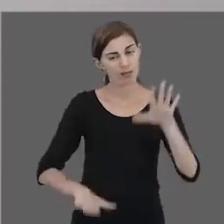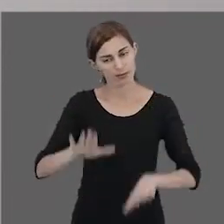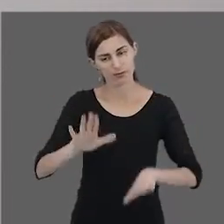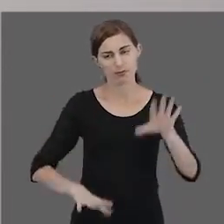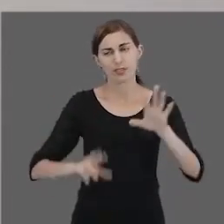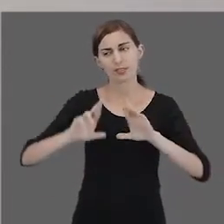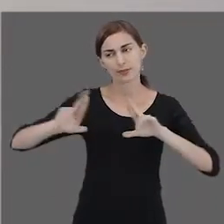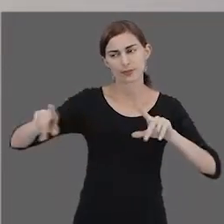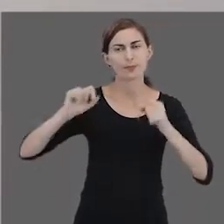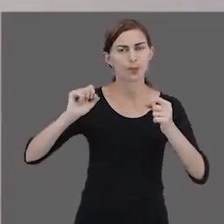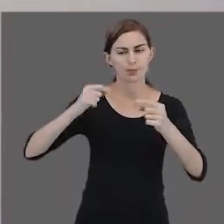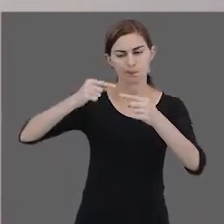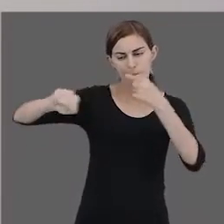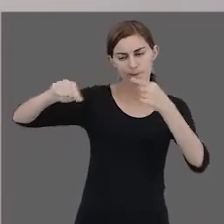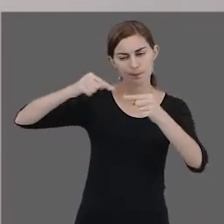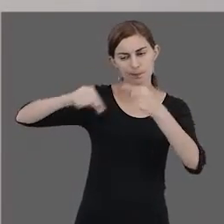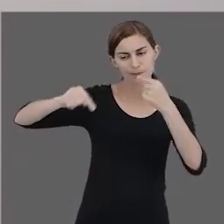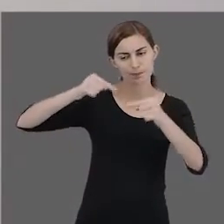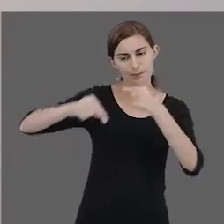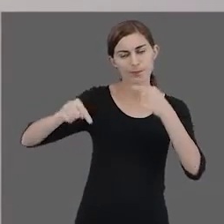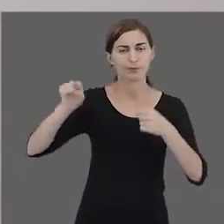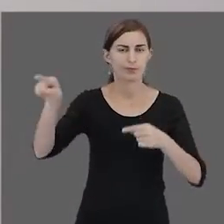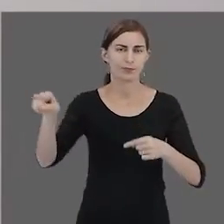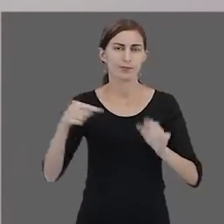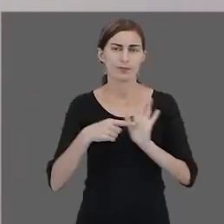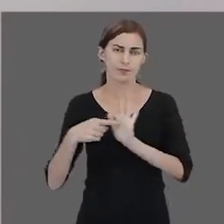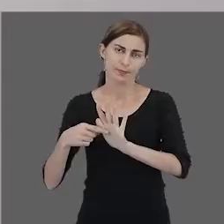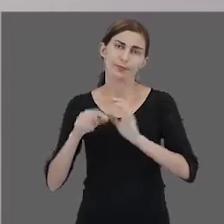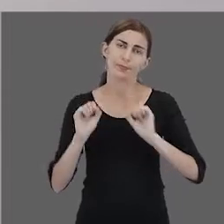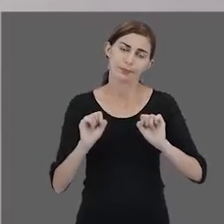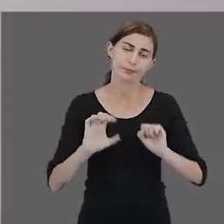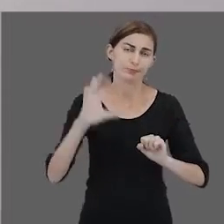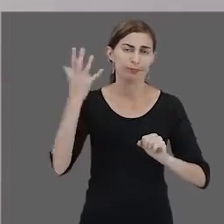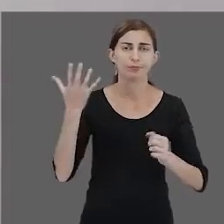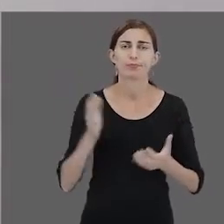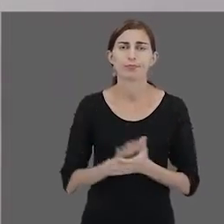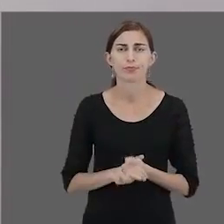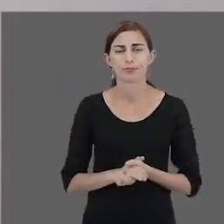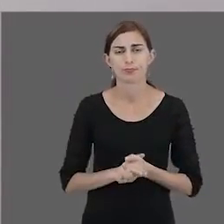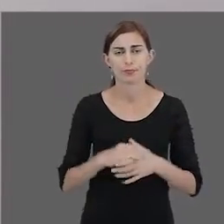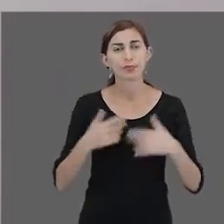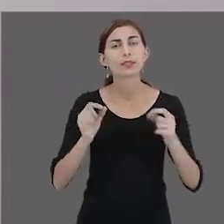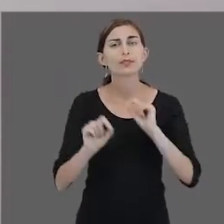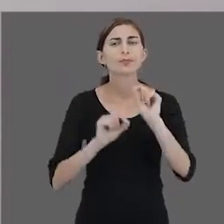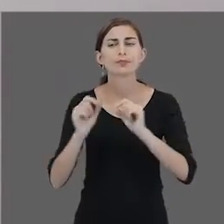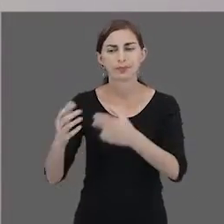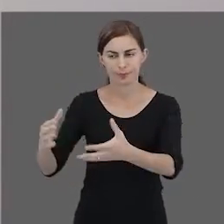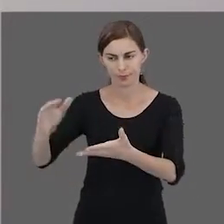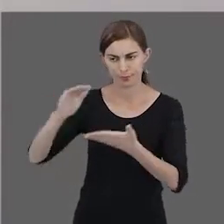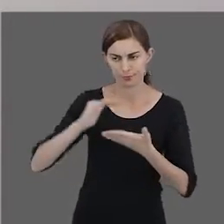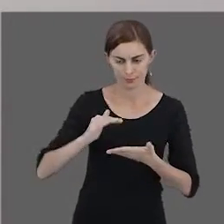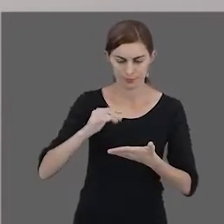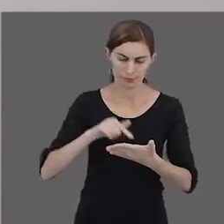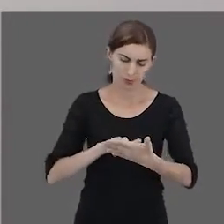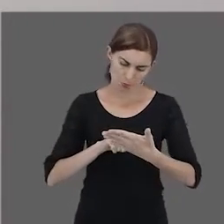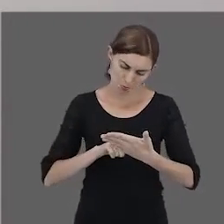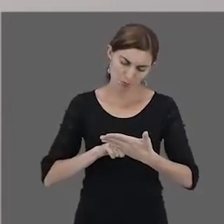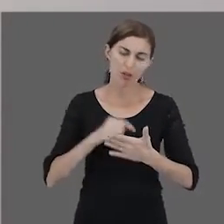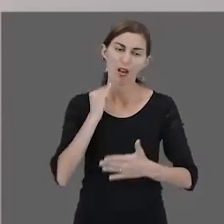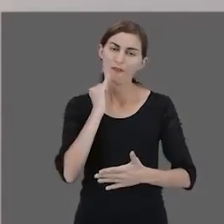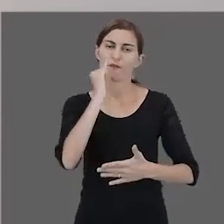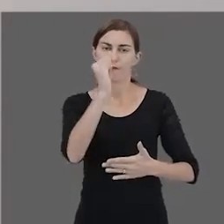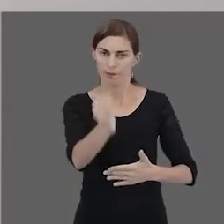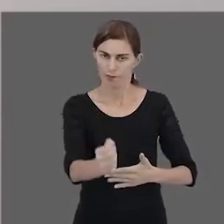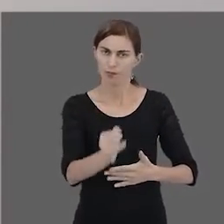estar diferente do que deve estar. Então, quem recebe a prestação de contas vai